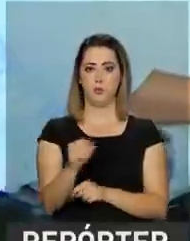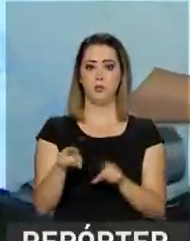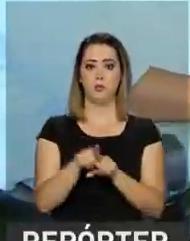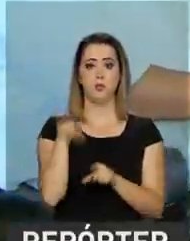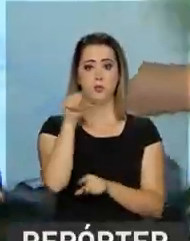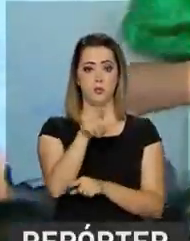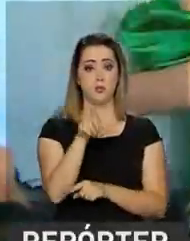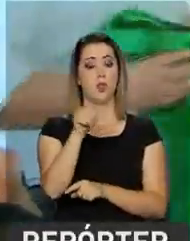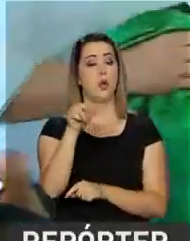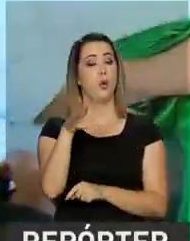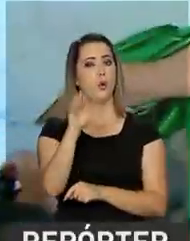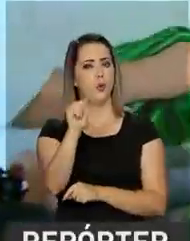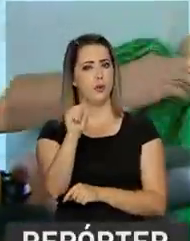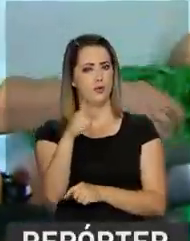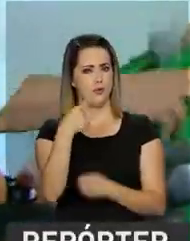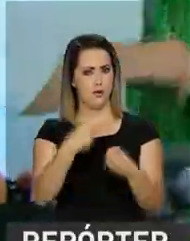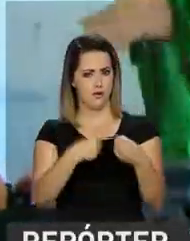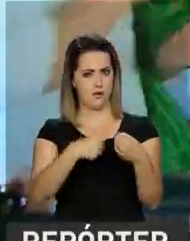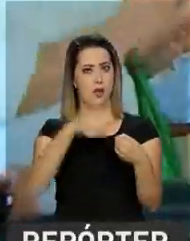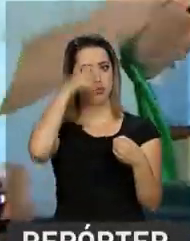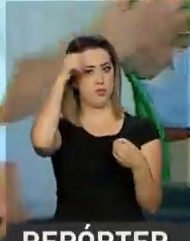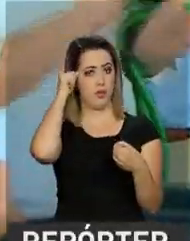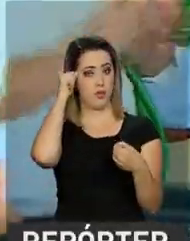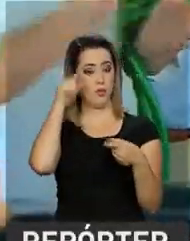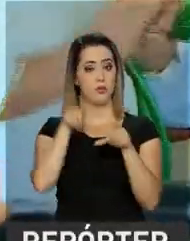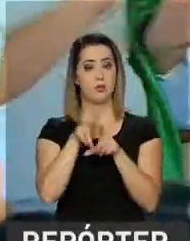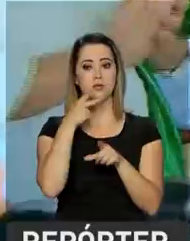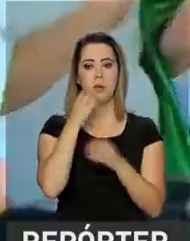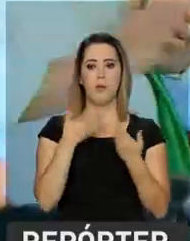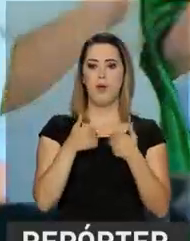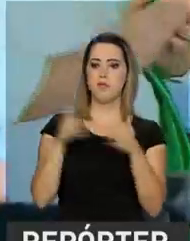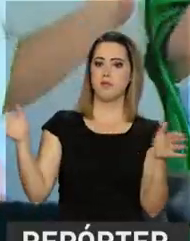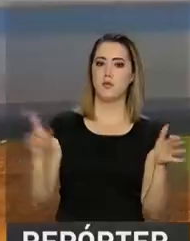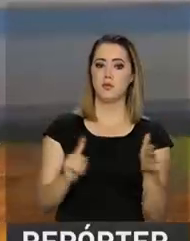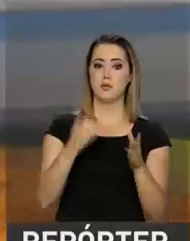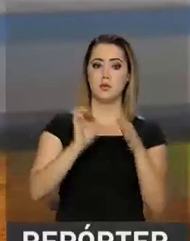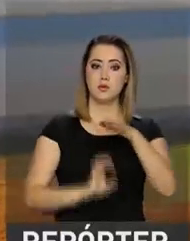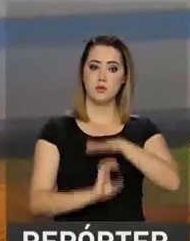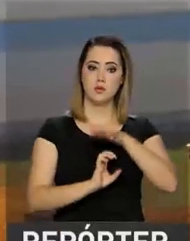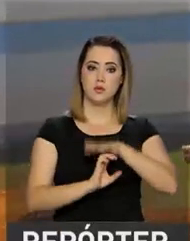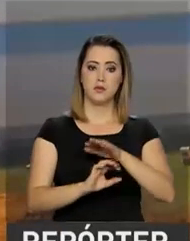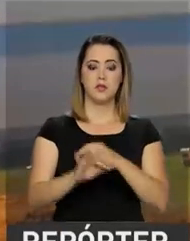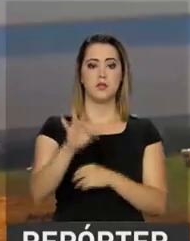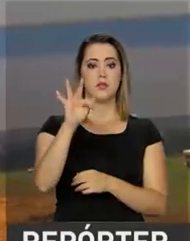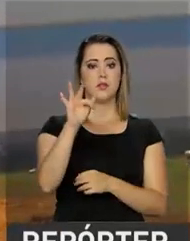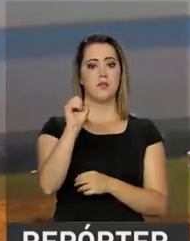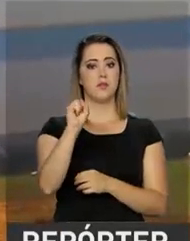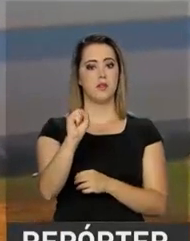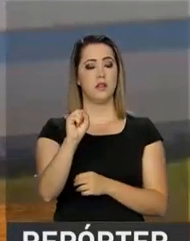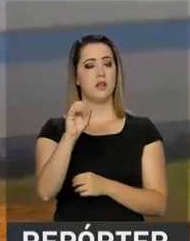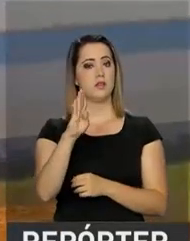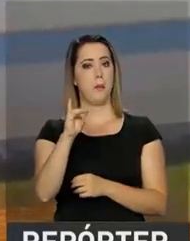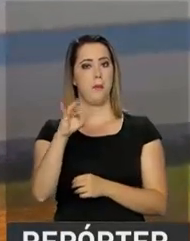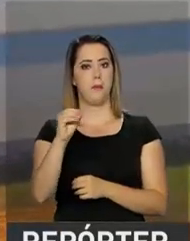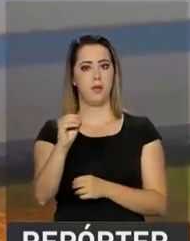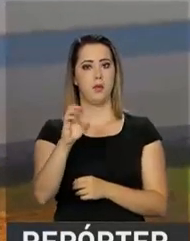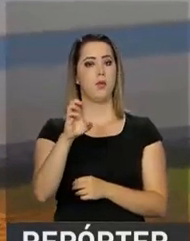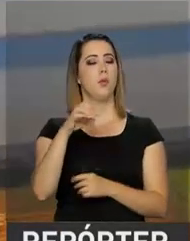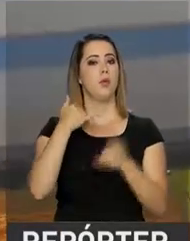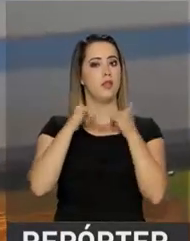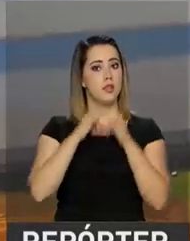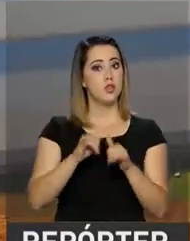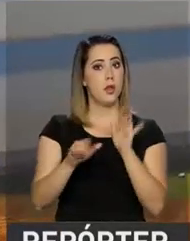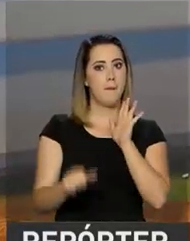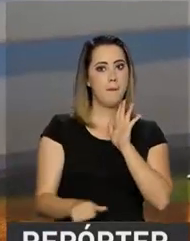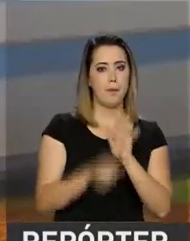em lucas do rio verde o presidente participou da inauguração da empresa ss bioenergia a primeira usina